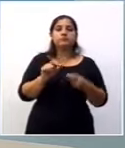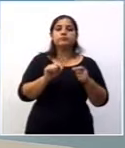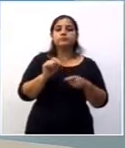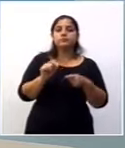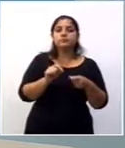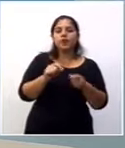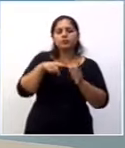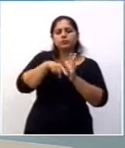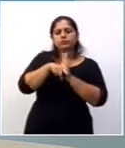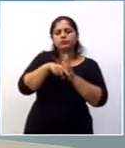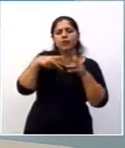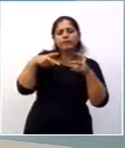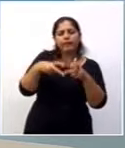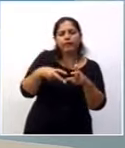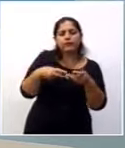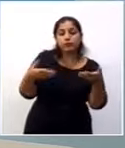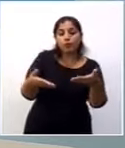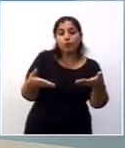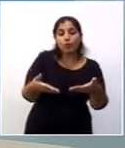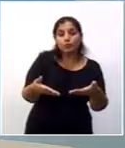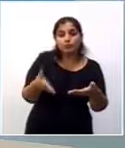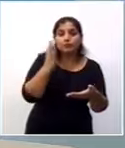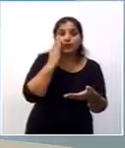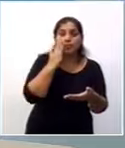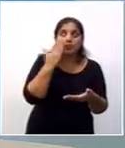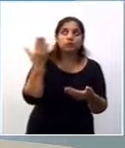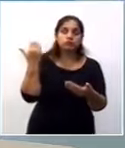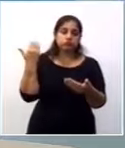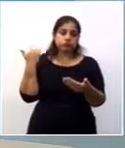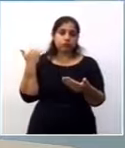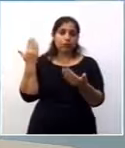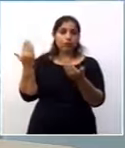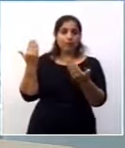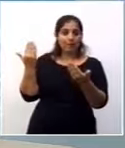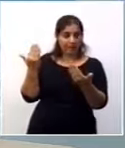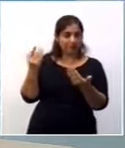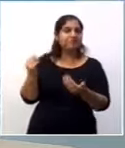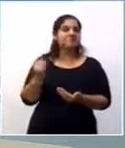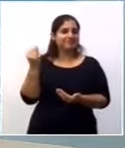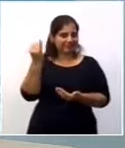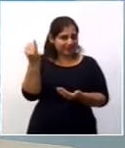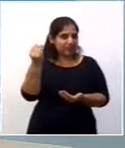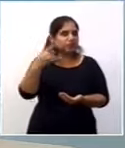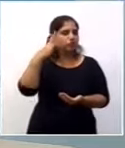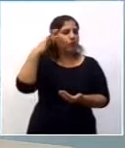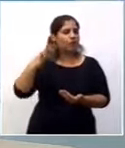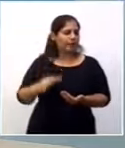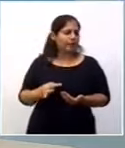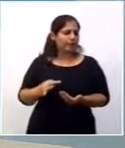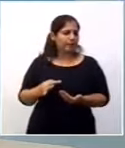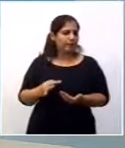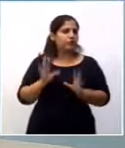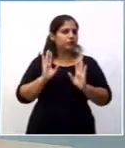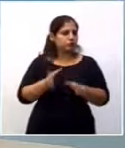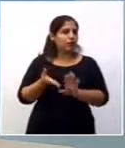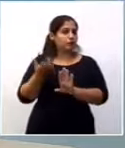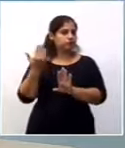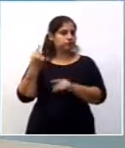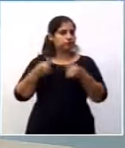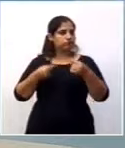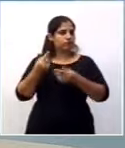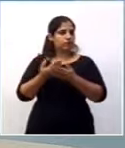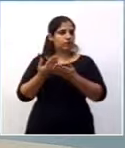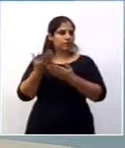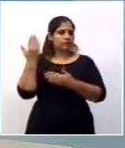uma análise do que acontece atualmente. Né? Então, é muito importante a gente compreender o que foi discutido na